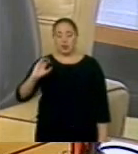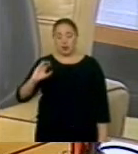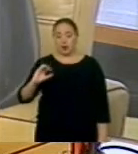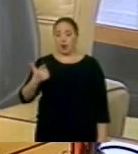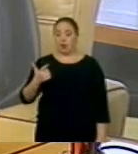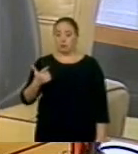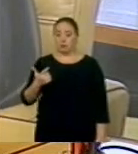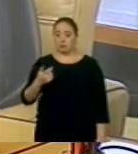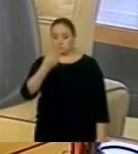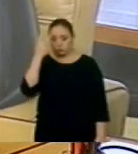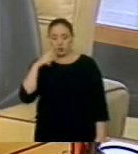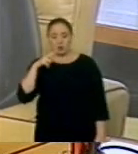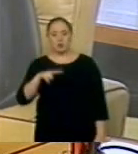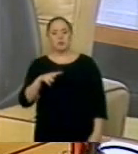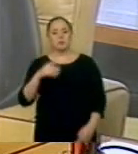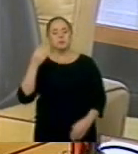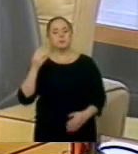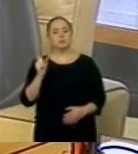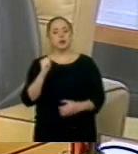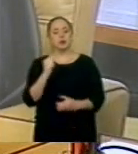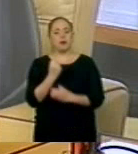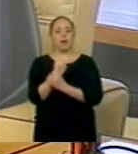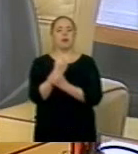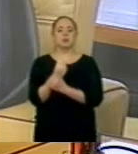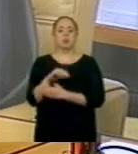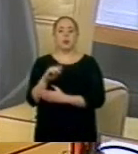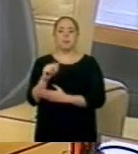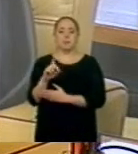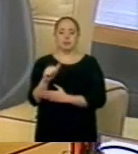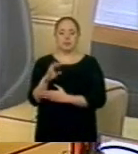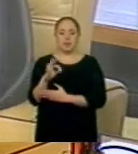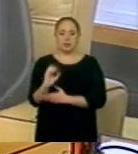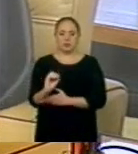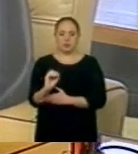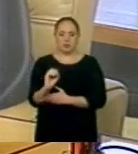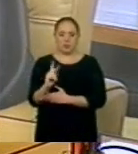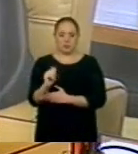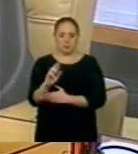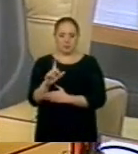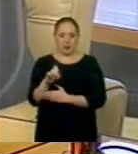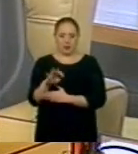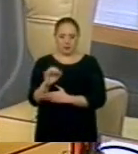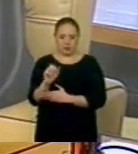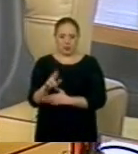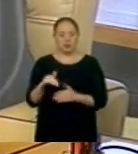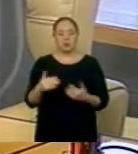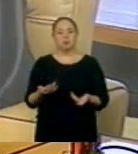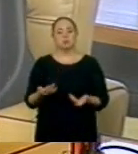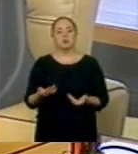conferiu maiores garantias ao mandato parlamentar, como é por evidente e todo